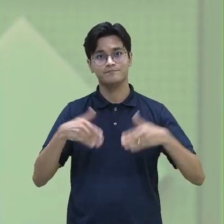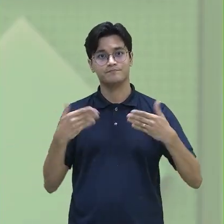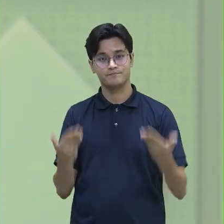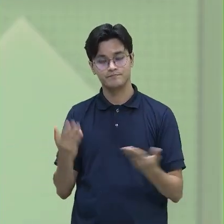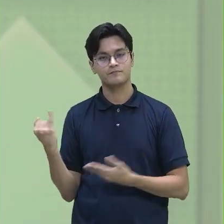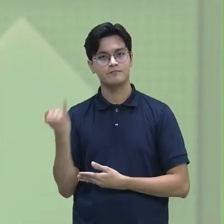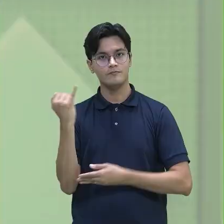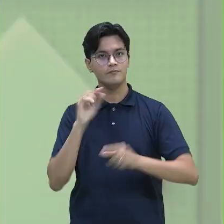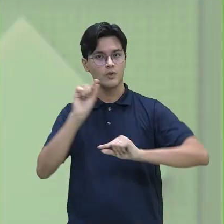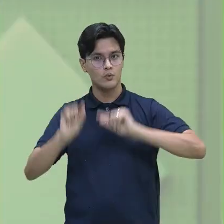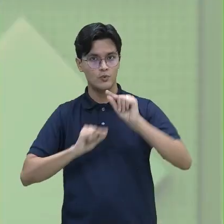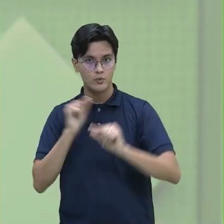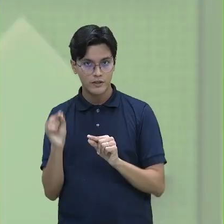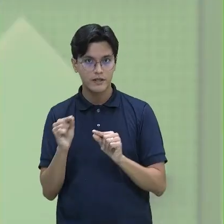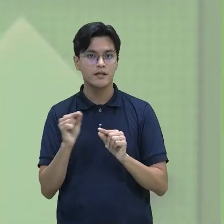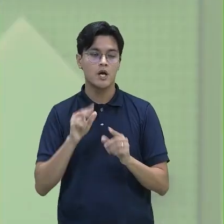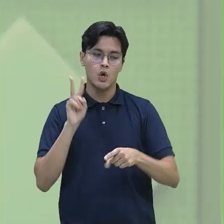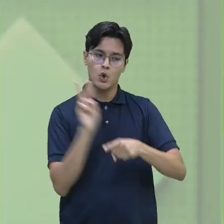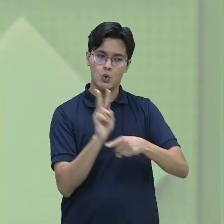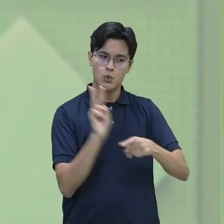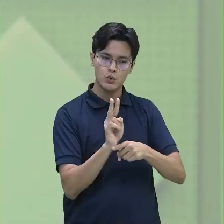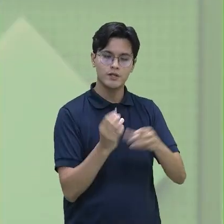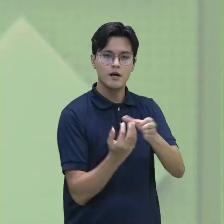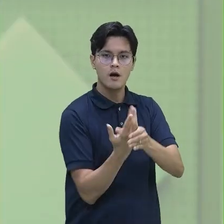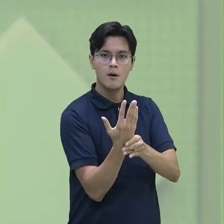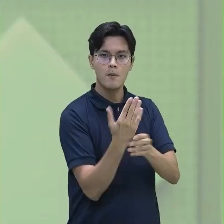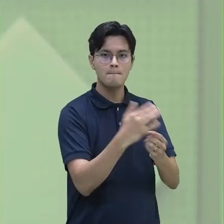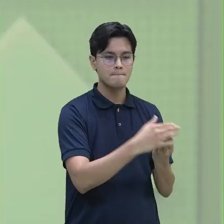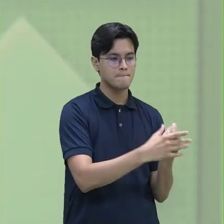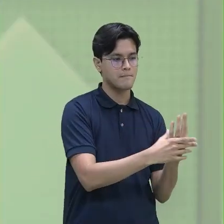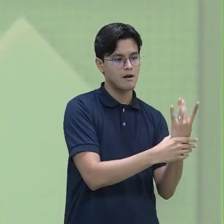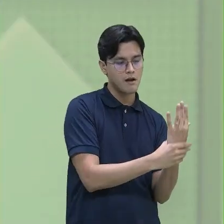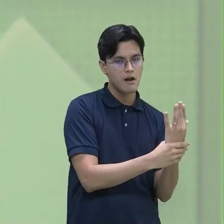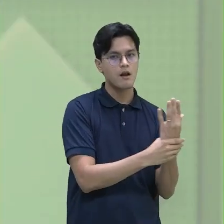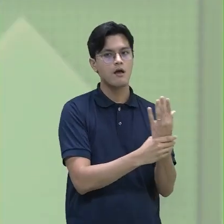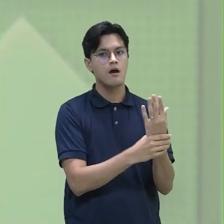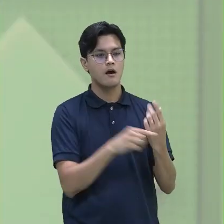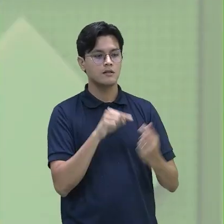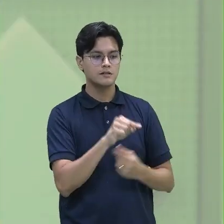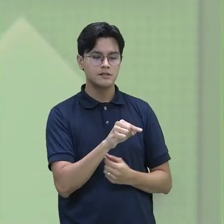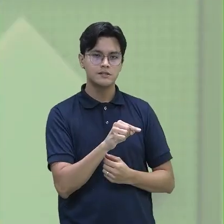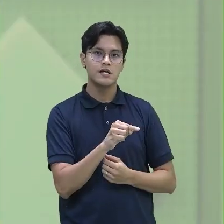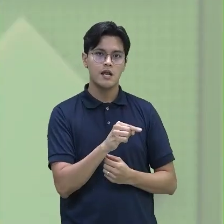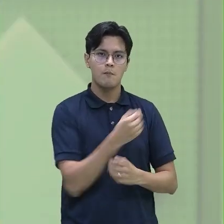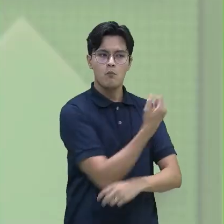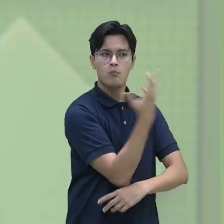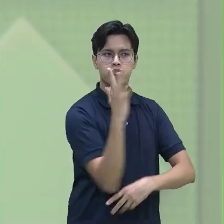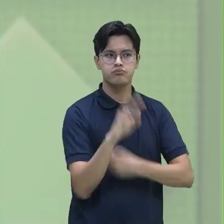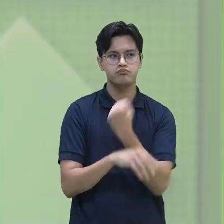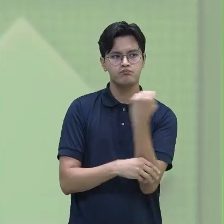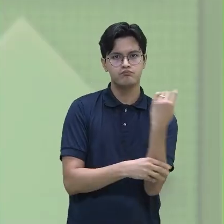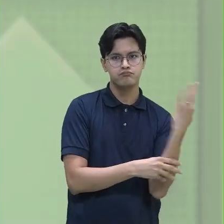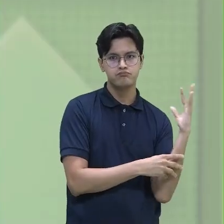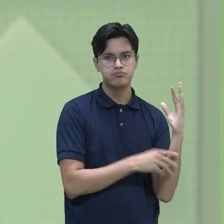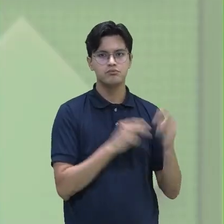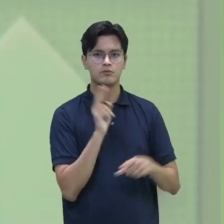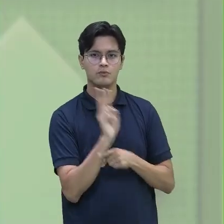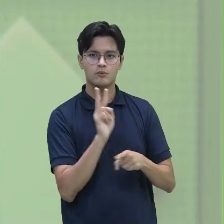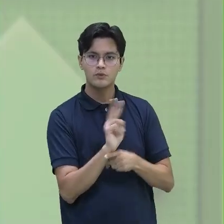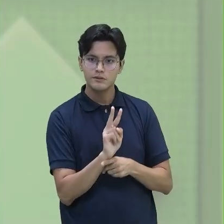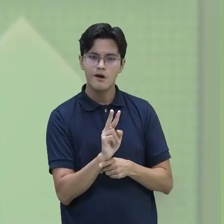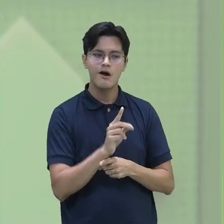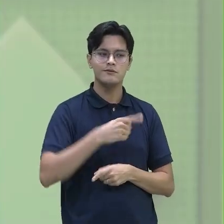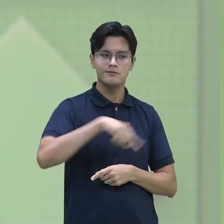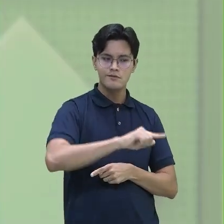do natural, porque ali tem muitas espécies que ainda nem foram descobertas e nem se sabe o uso que